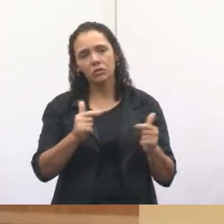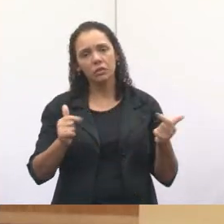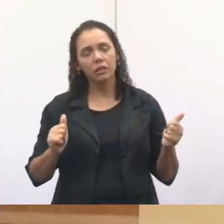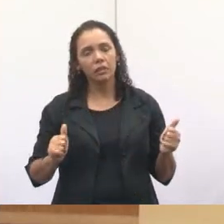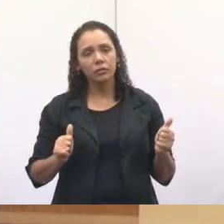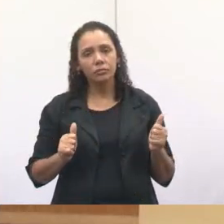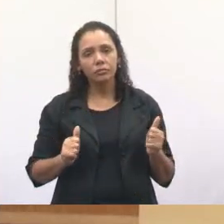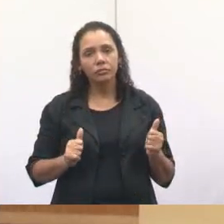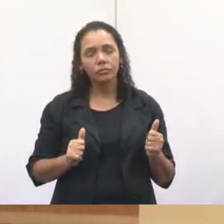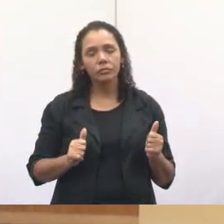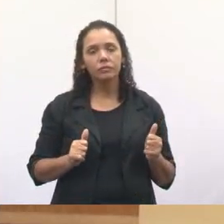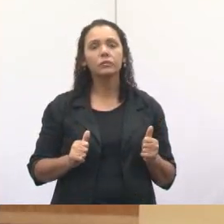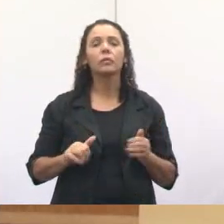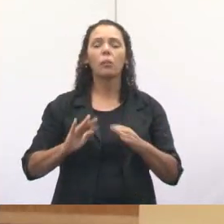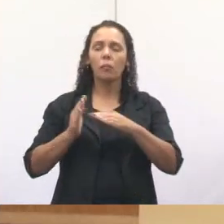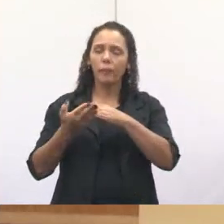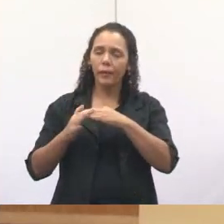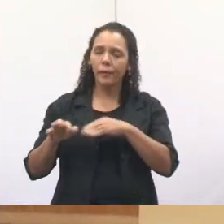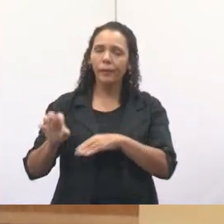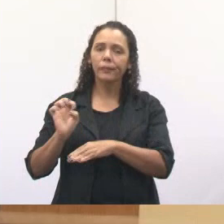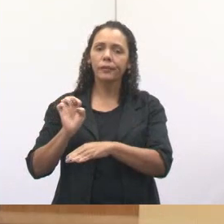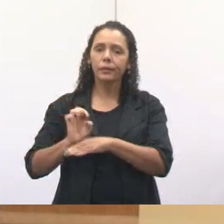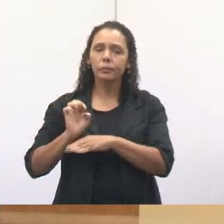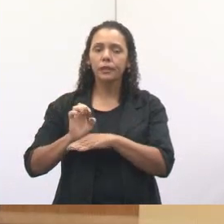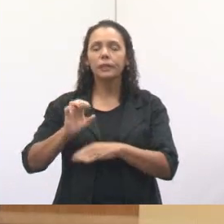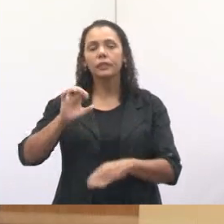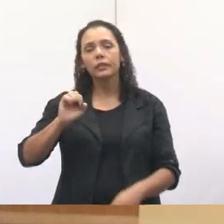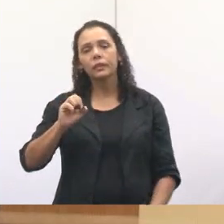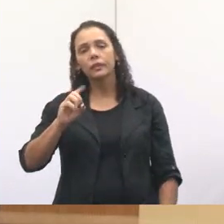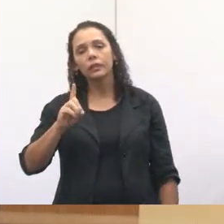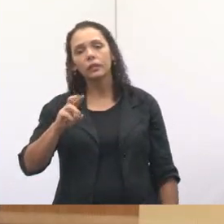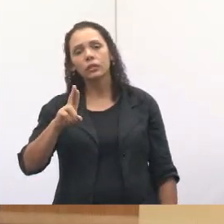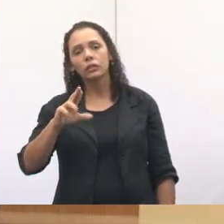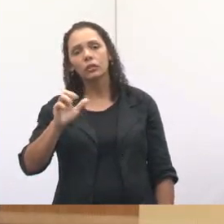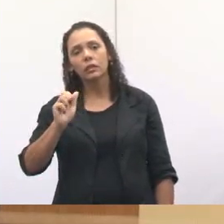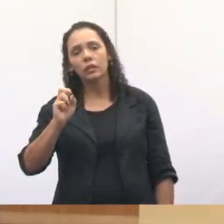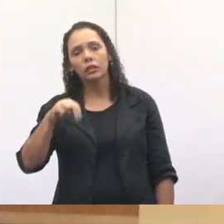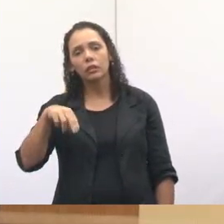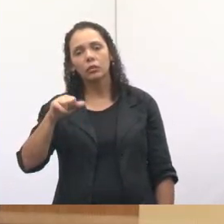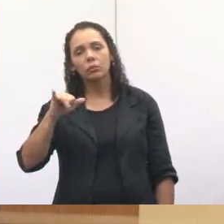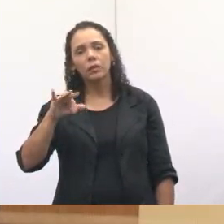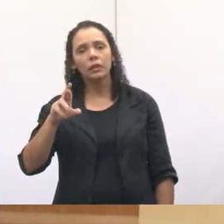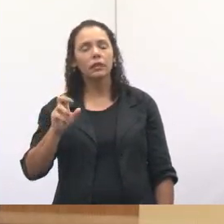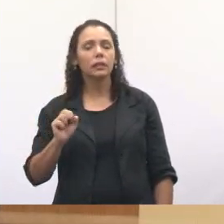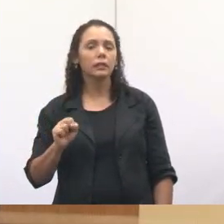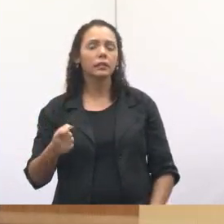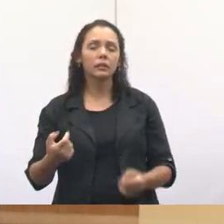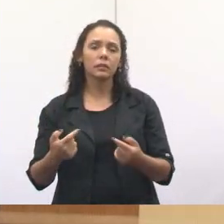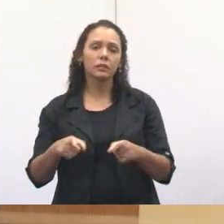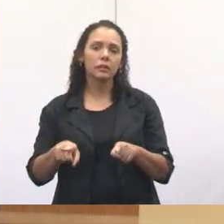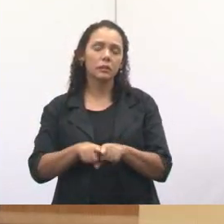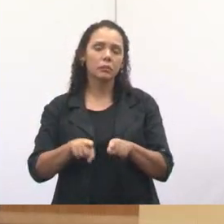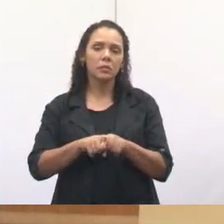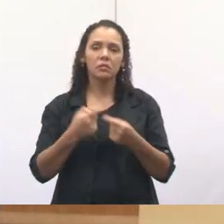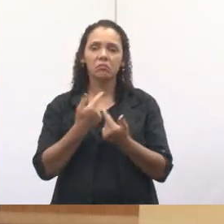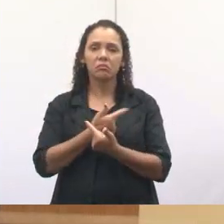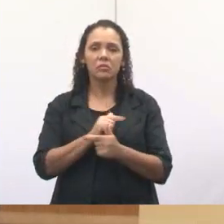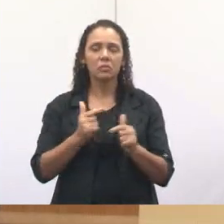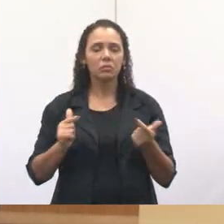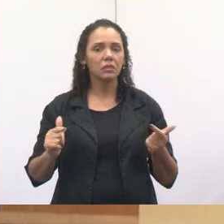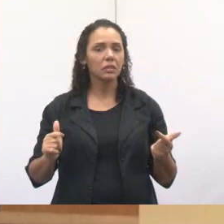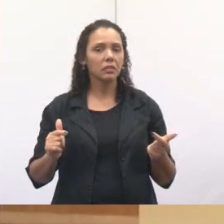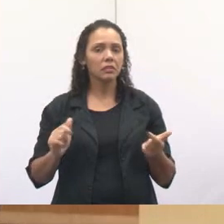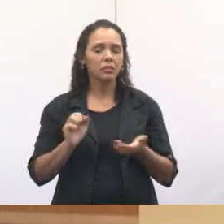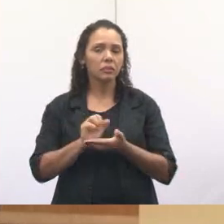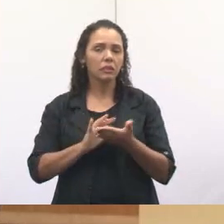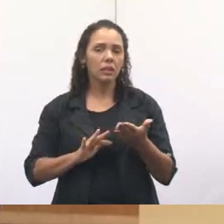do Esperança não tem atividade para os idosos. Ora, é preciso ampliar. É importante que o Casa Viva Vida tem ali no